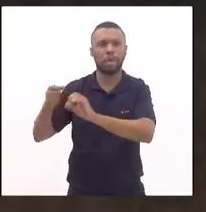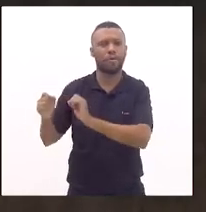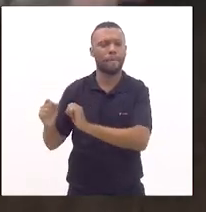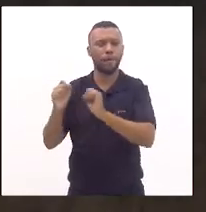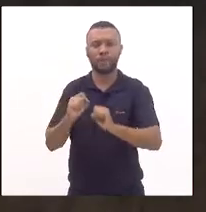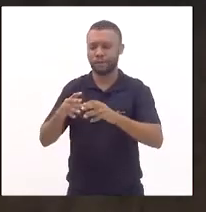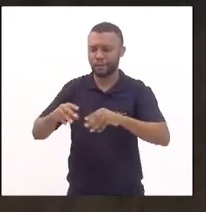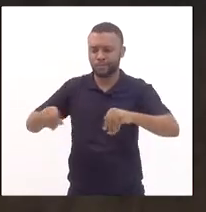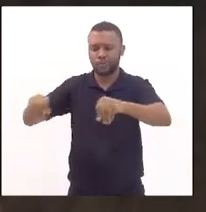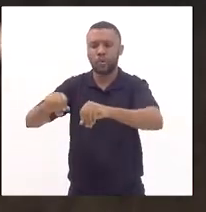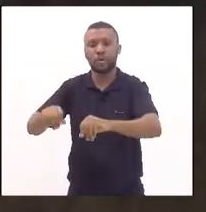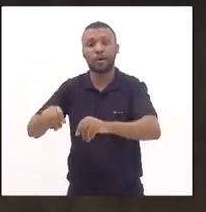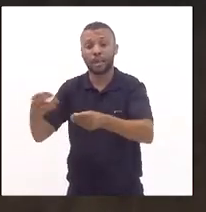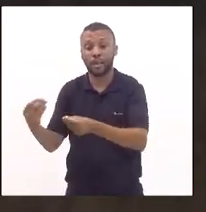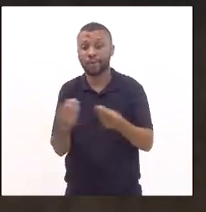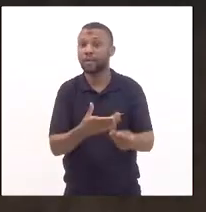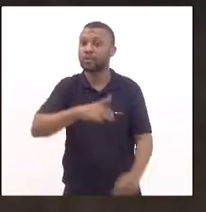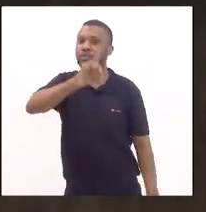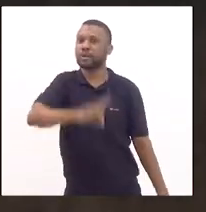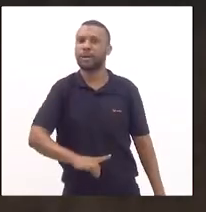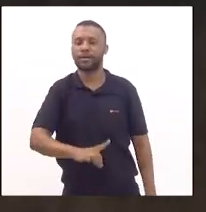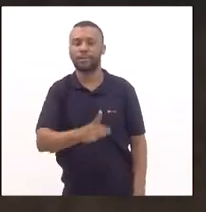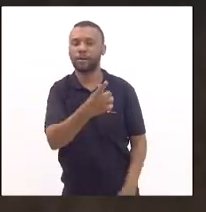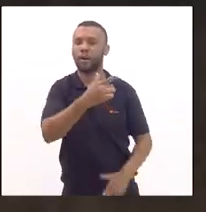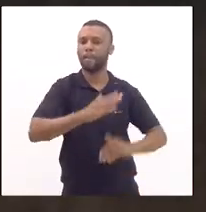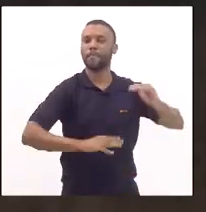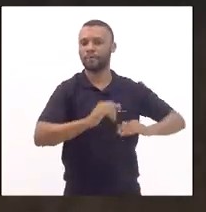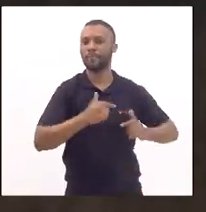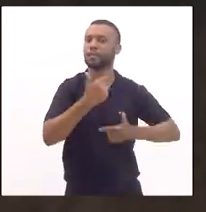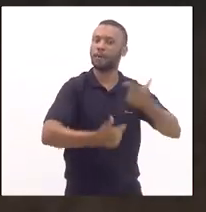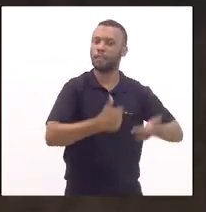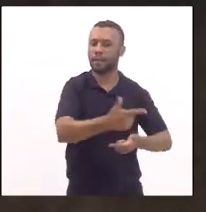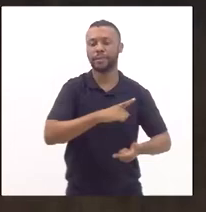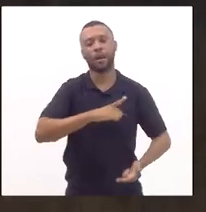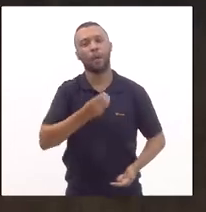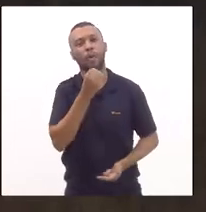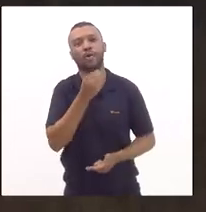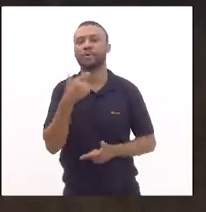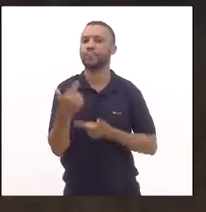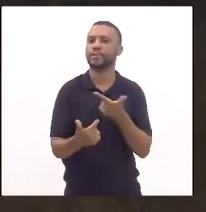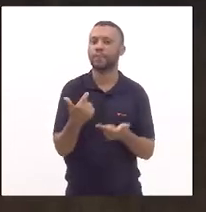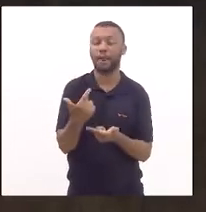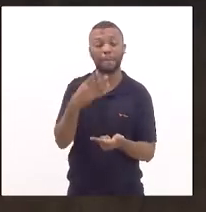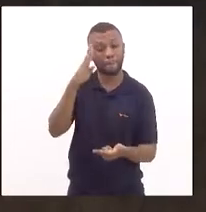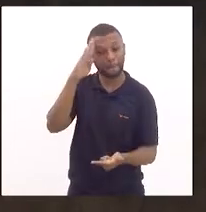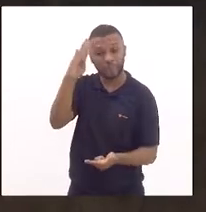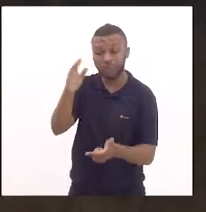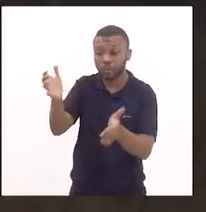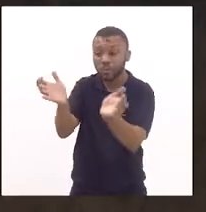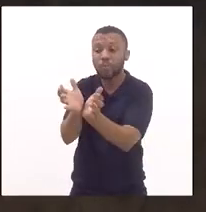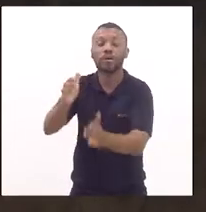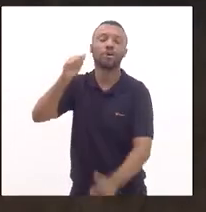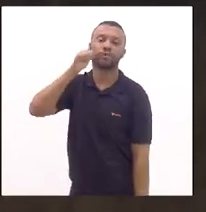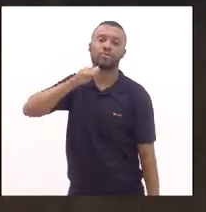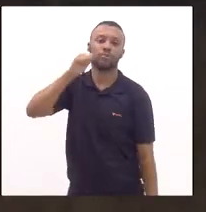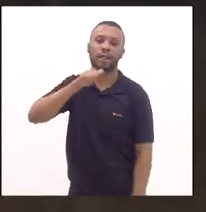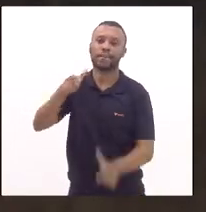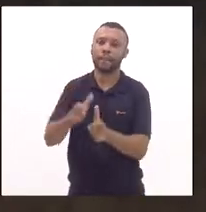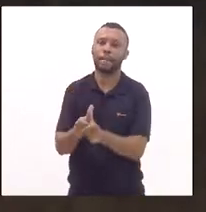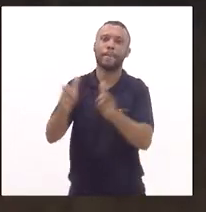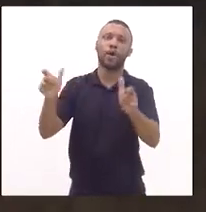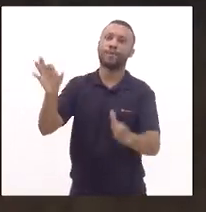sanitários e dá o direito aos recicladores de terem a oportunidade de trabalhar, principalmente as mulheres, que é uma grande